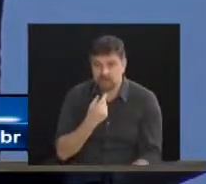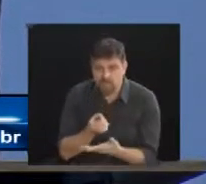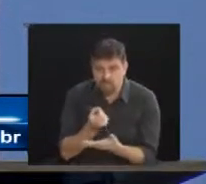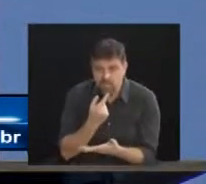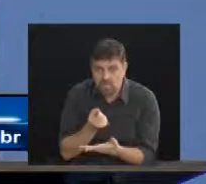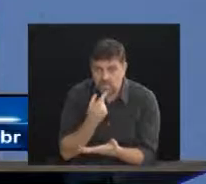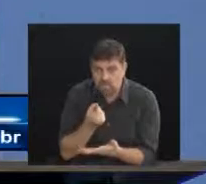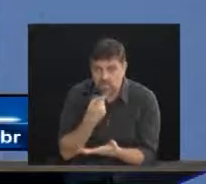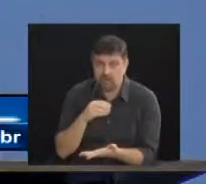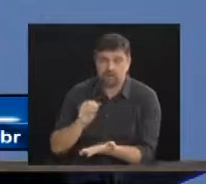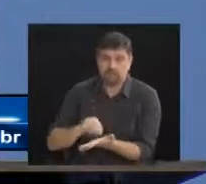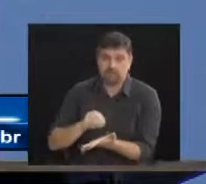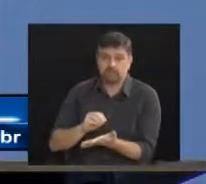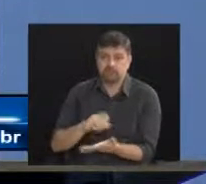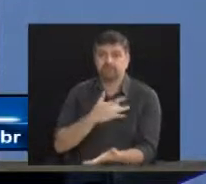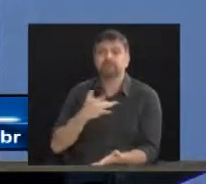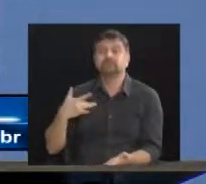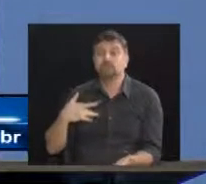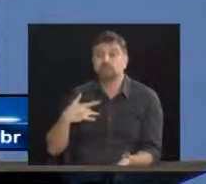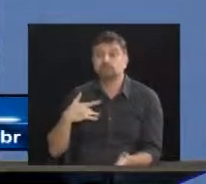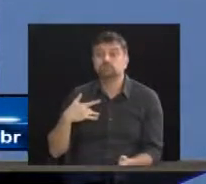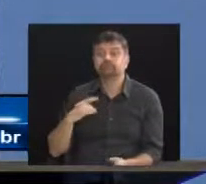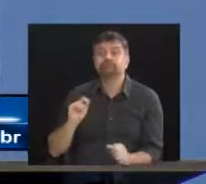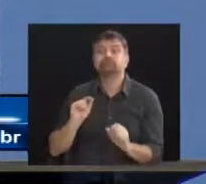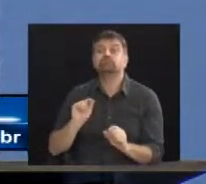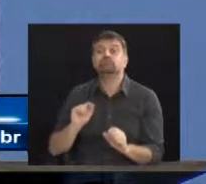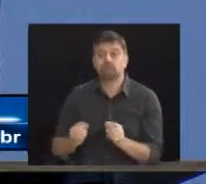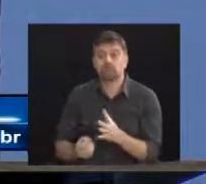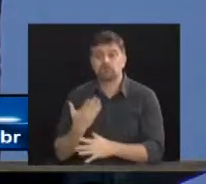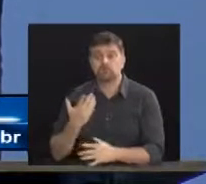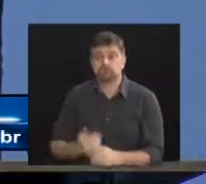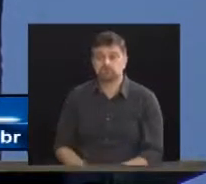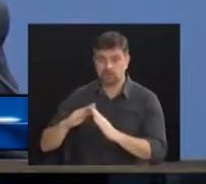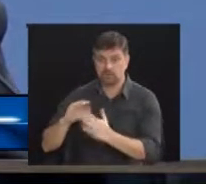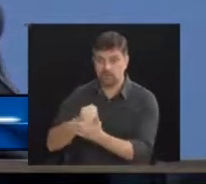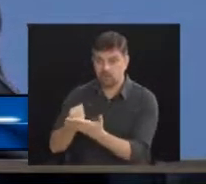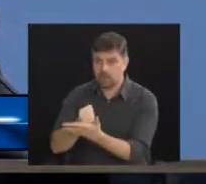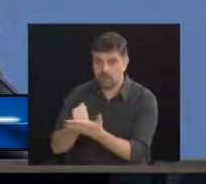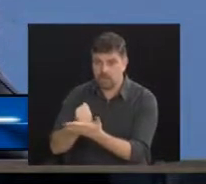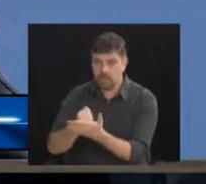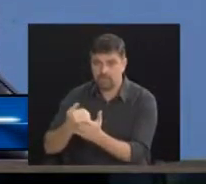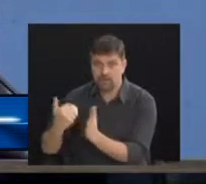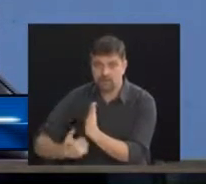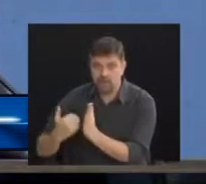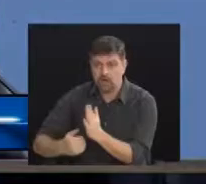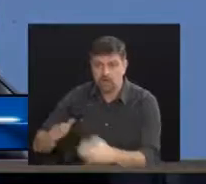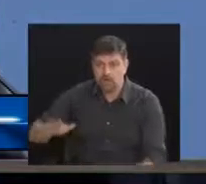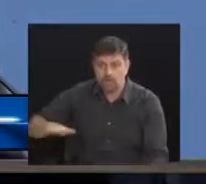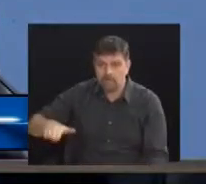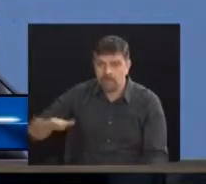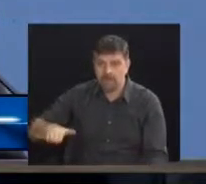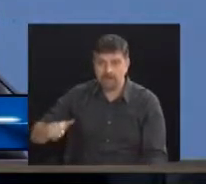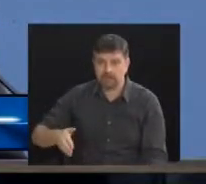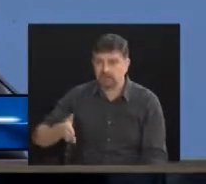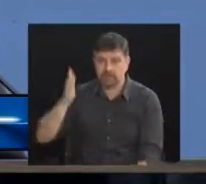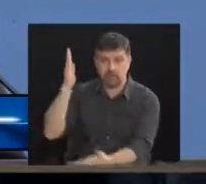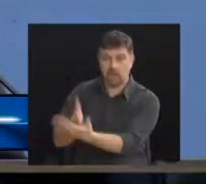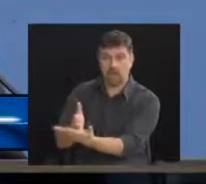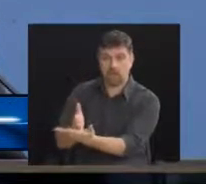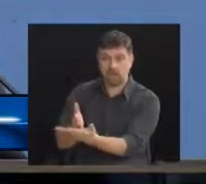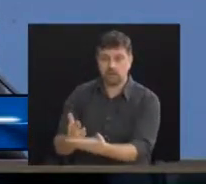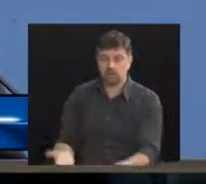primordial à sua saúde, principalmente os idosos. Só em Campinas nós